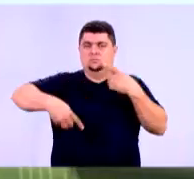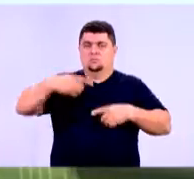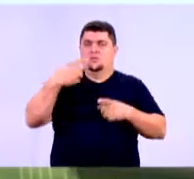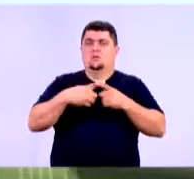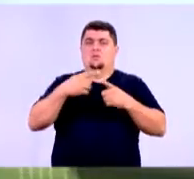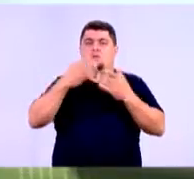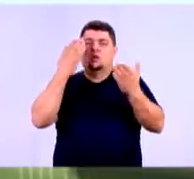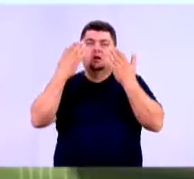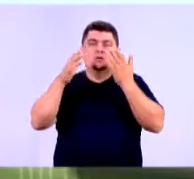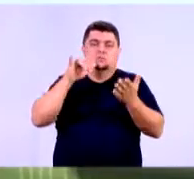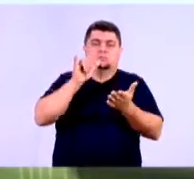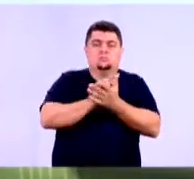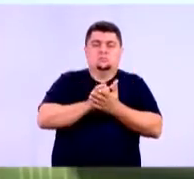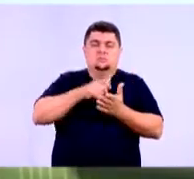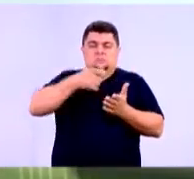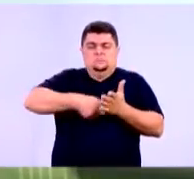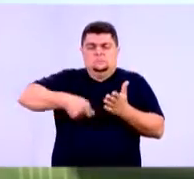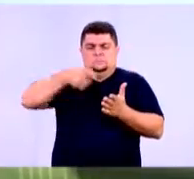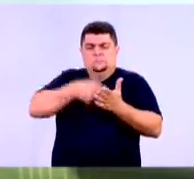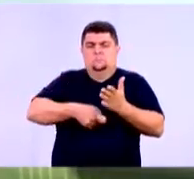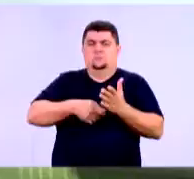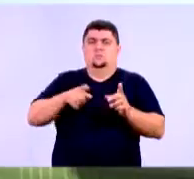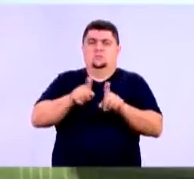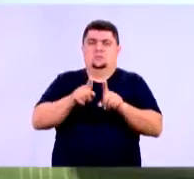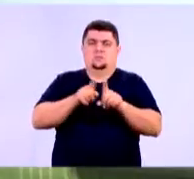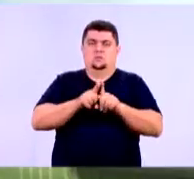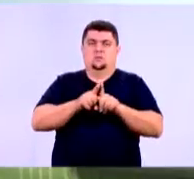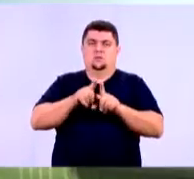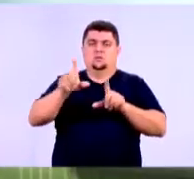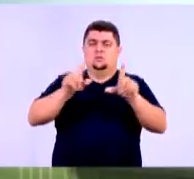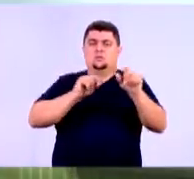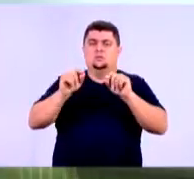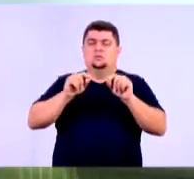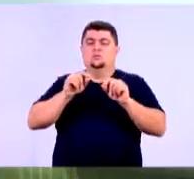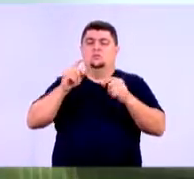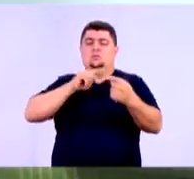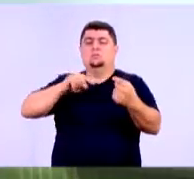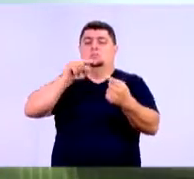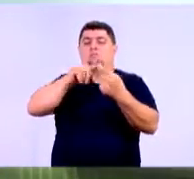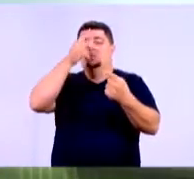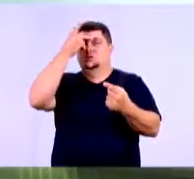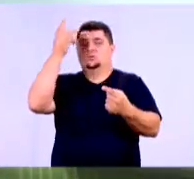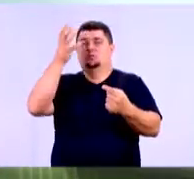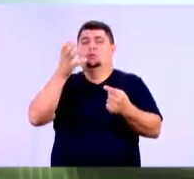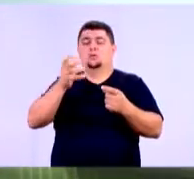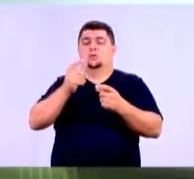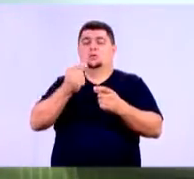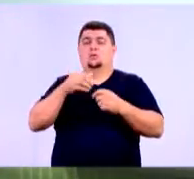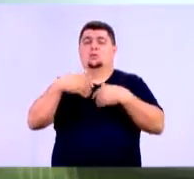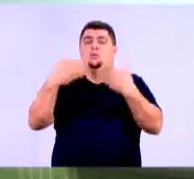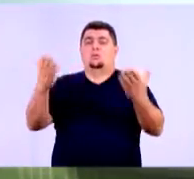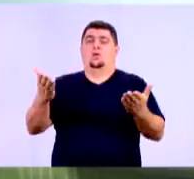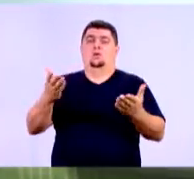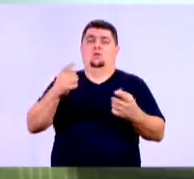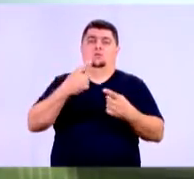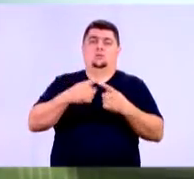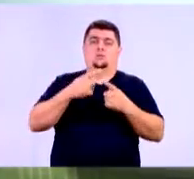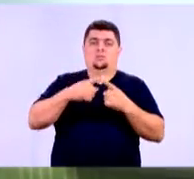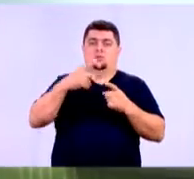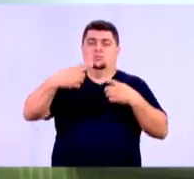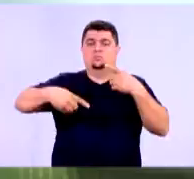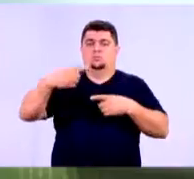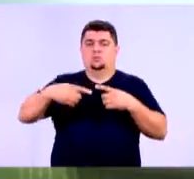análise de cadastro mais rigorosa e delimitar melhor o público-alvo para quem ele vai conceder crédito. Trazer aí uma política